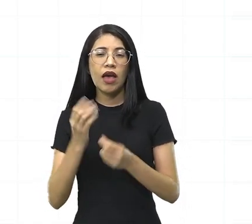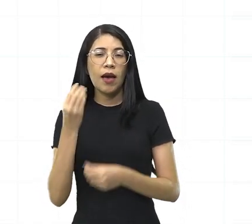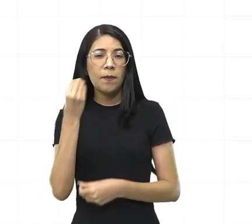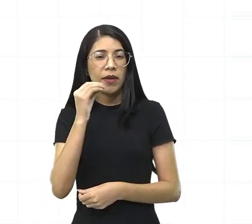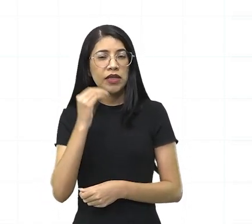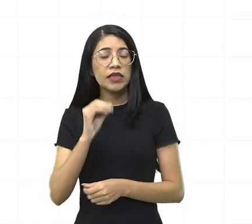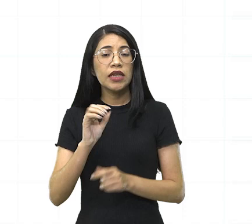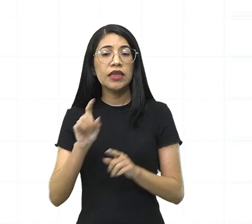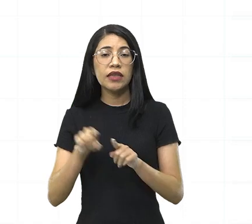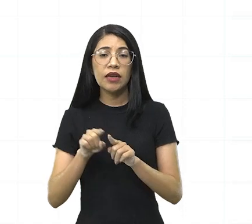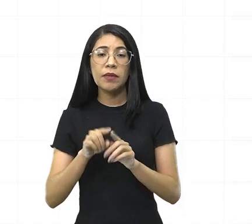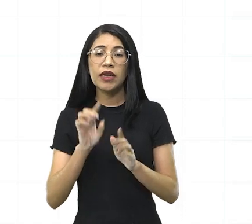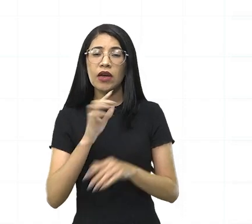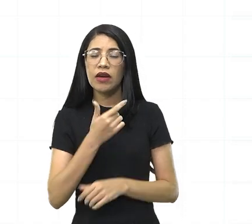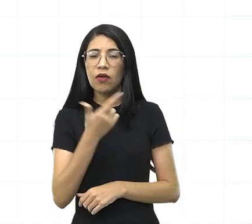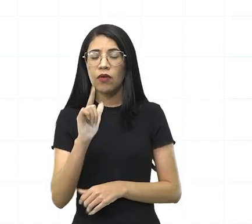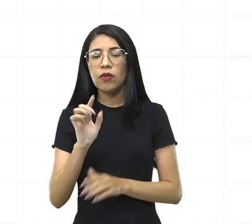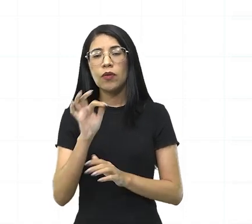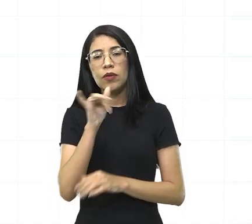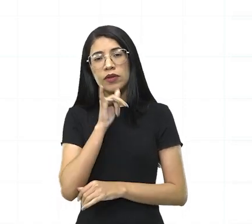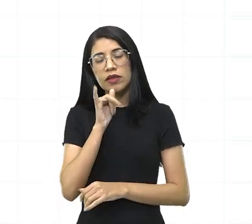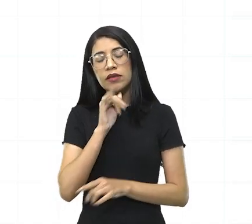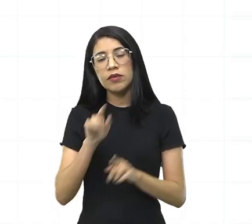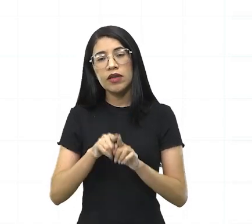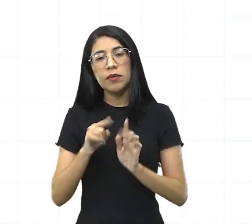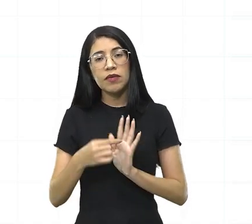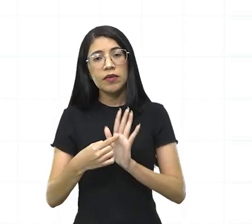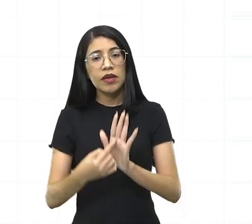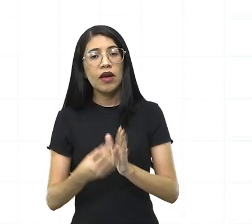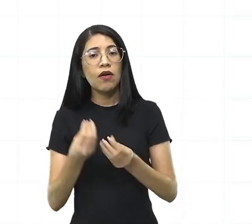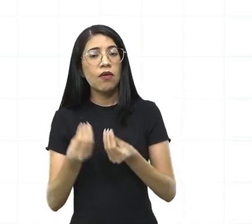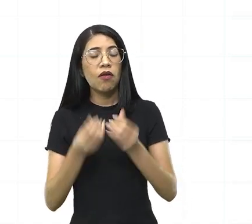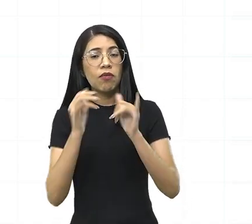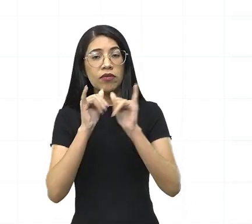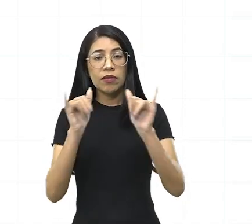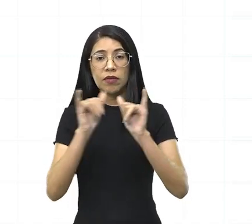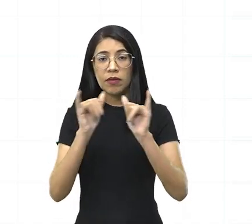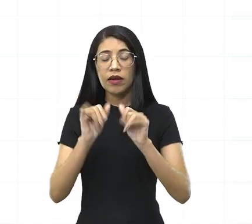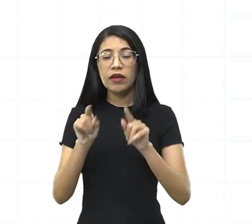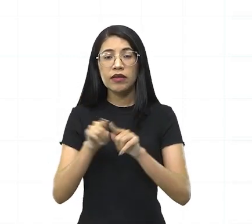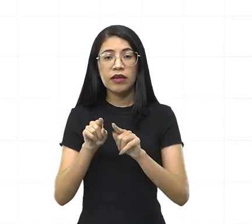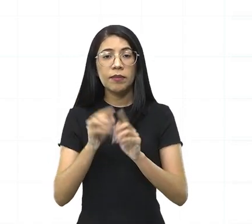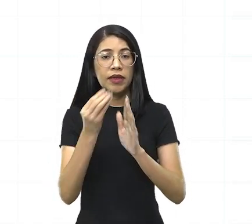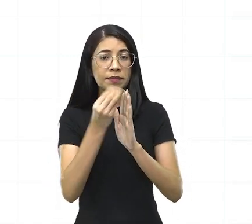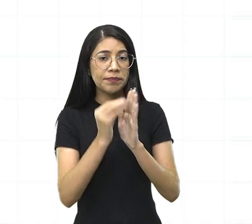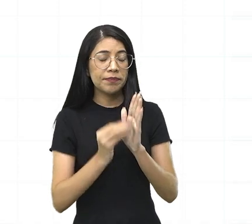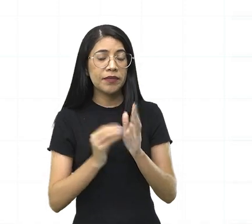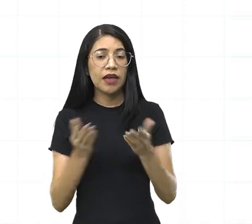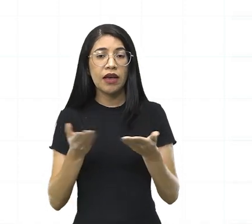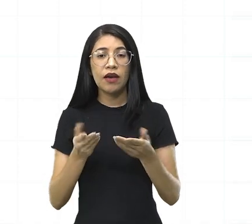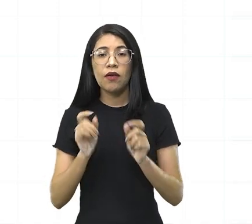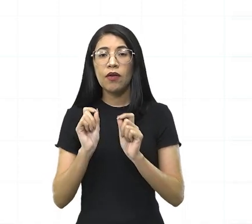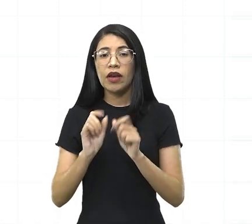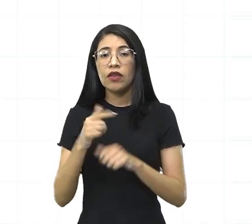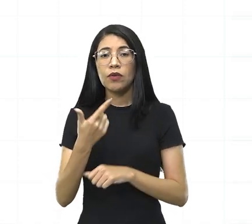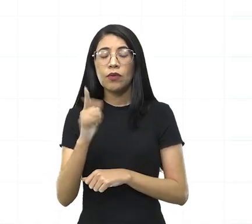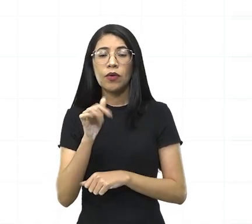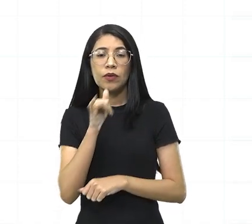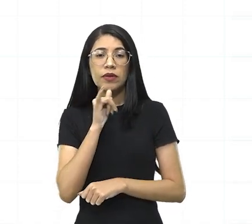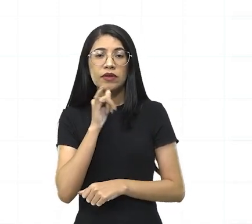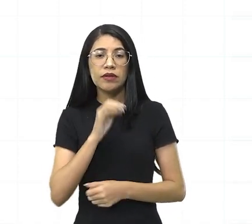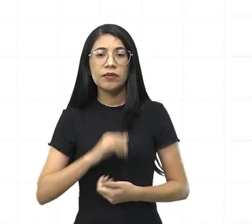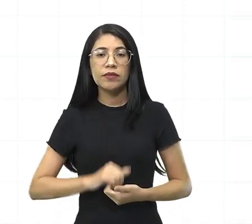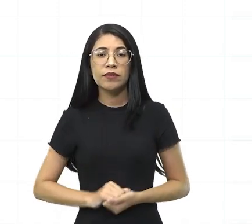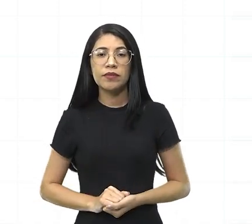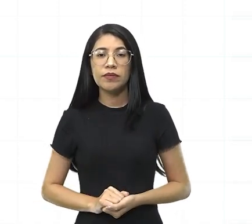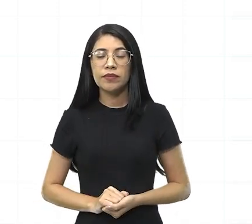aparecendo em outros exemplos também, né? Dentro da propaganda. É o que nós vamos ver agora no nosso próximo